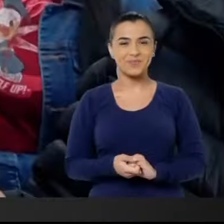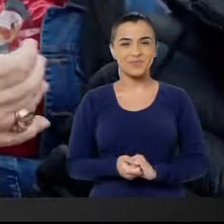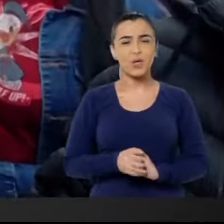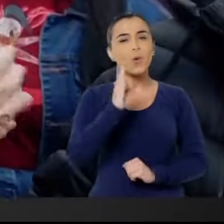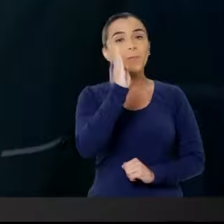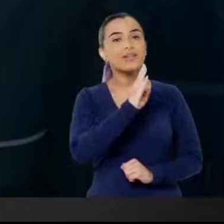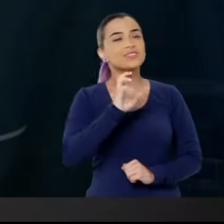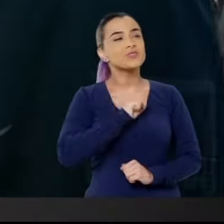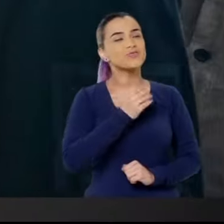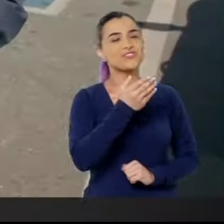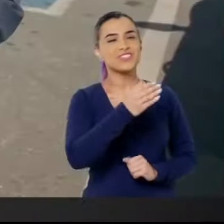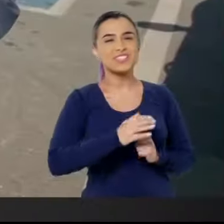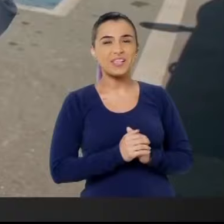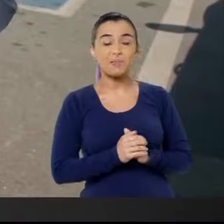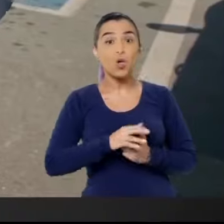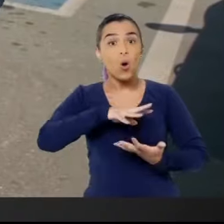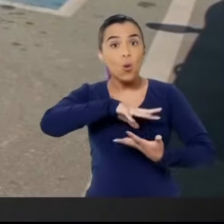prefeitão!